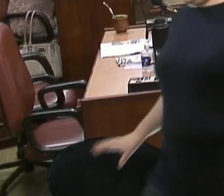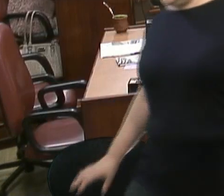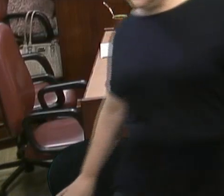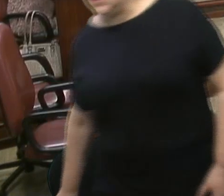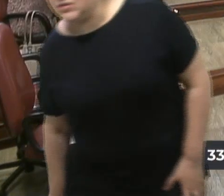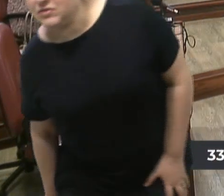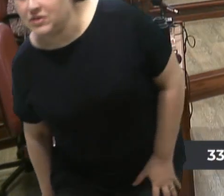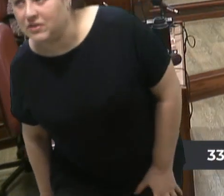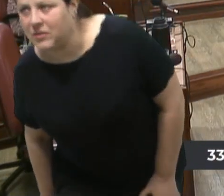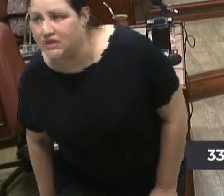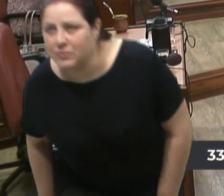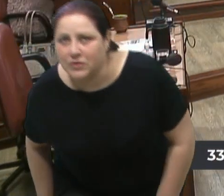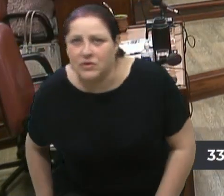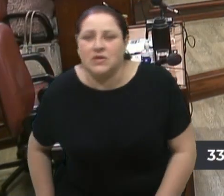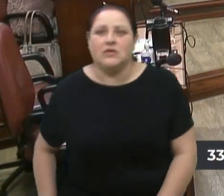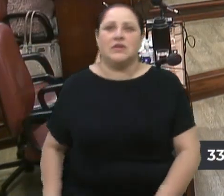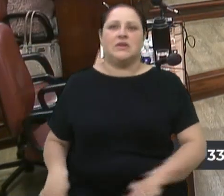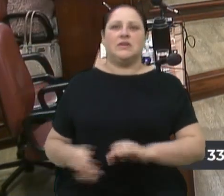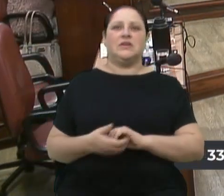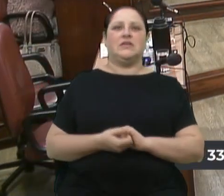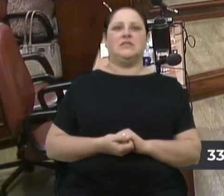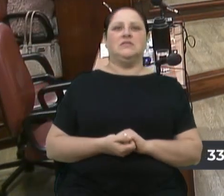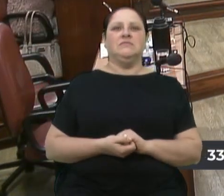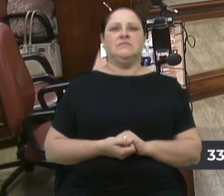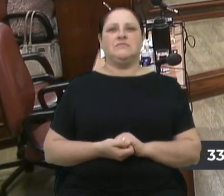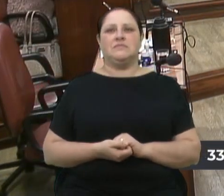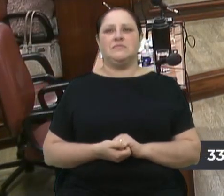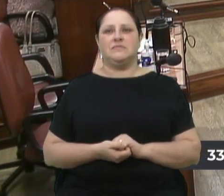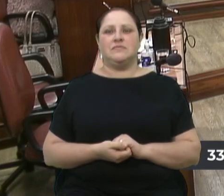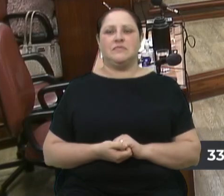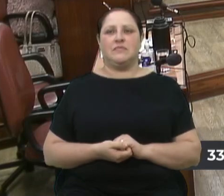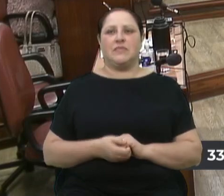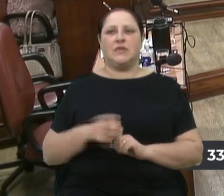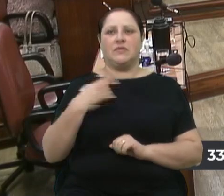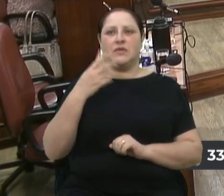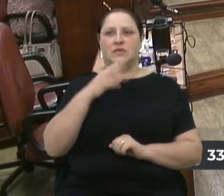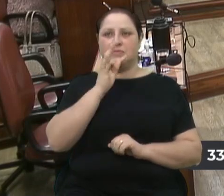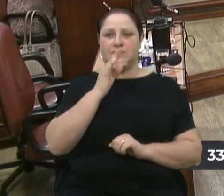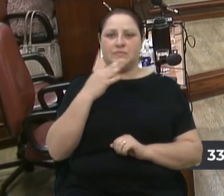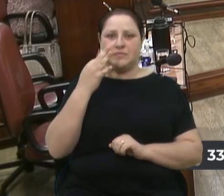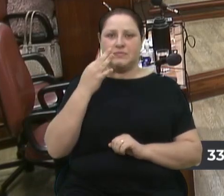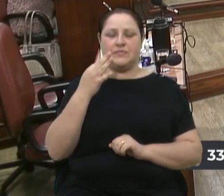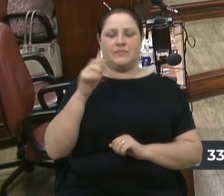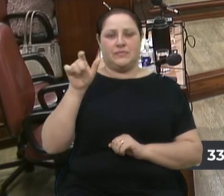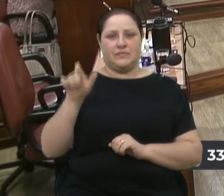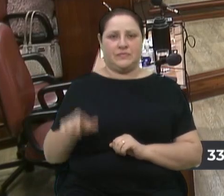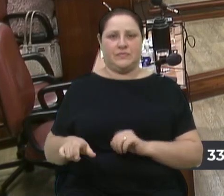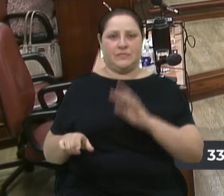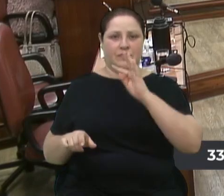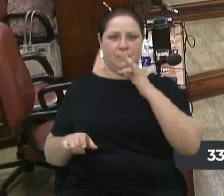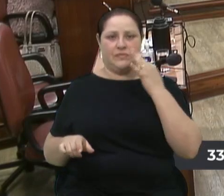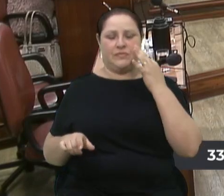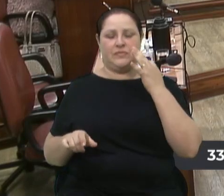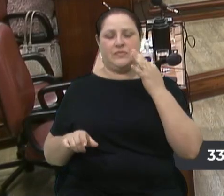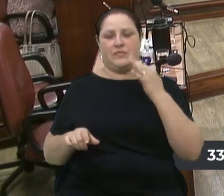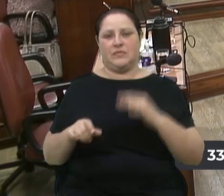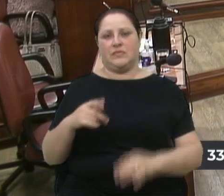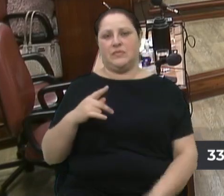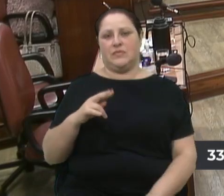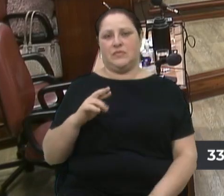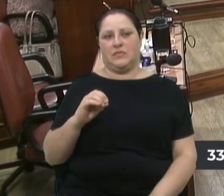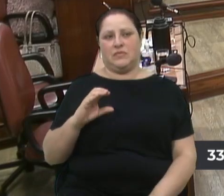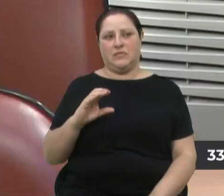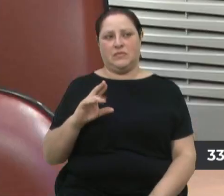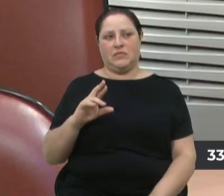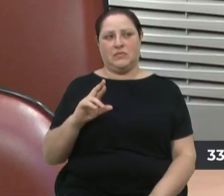né, procuradora especial da mulher aqui da PEN, para quem não acompanha, né, a PEN é formada pelas 5 vereadoras dessa casa, e